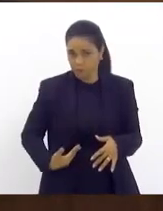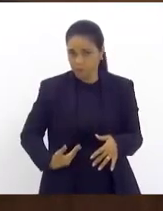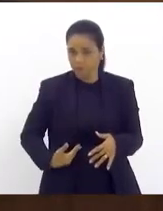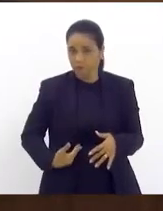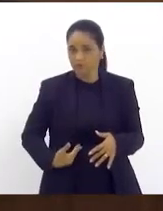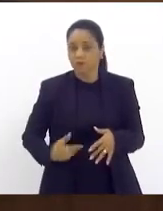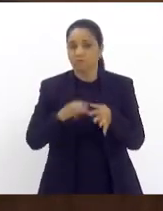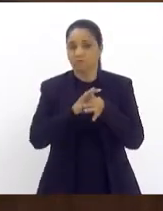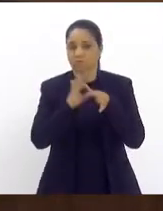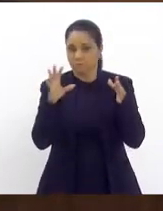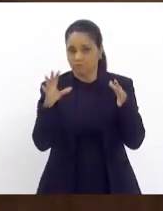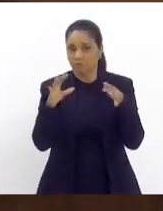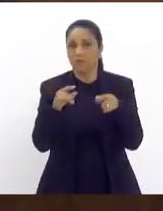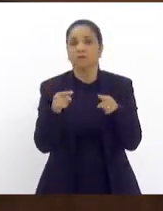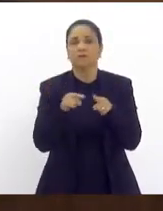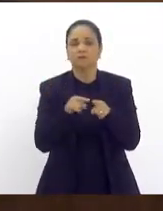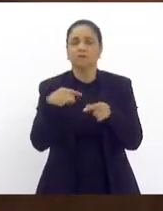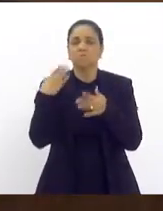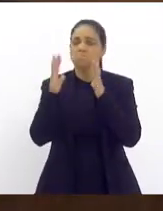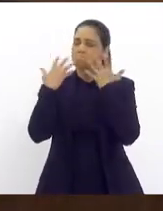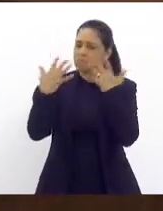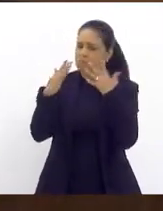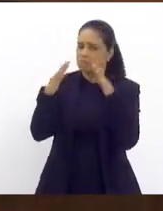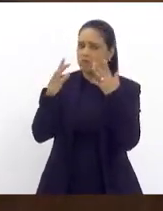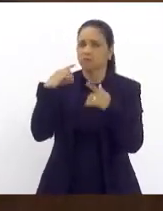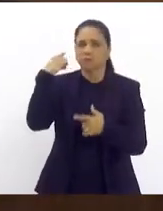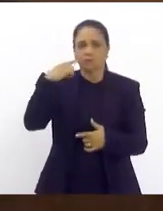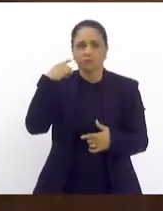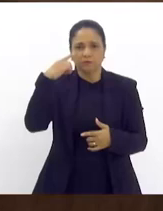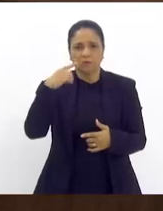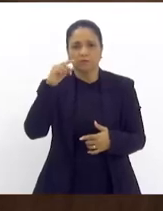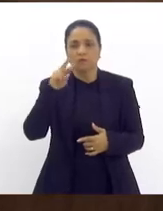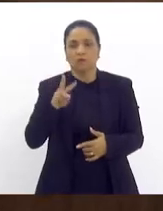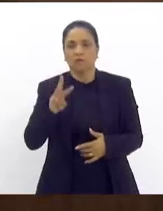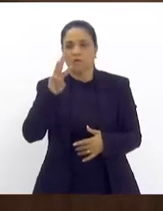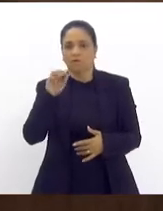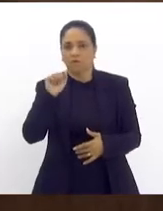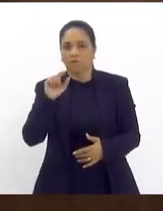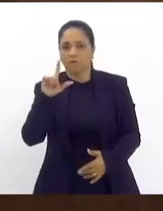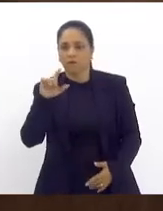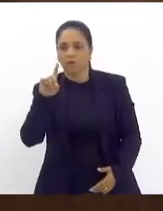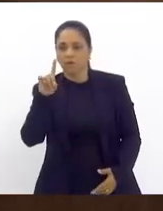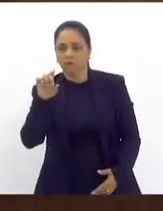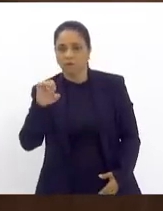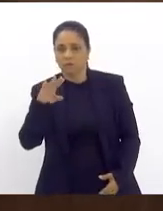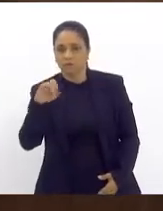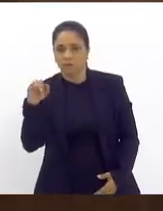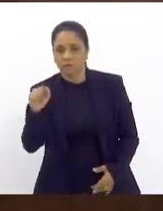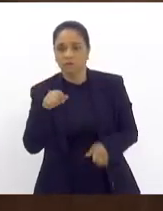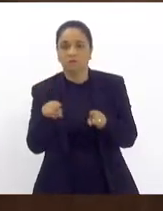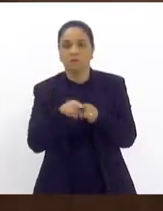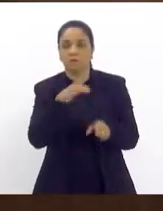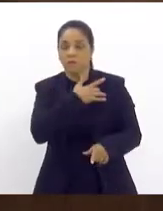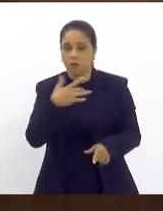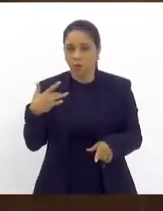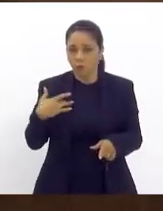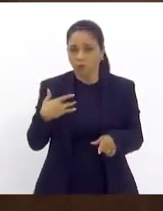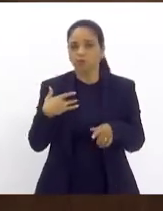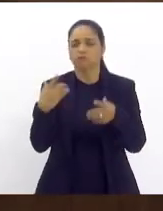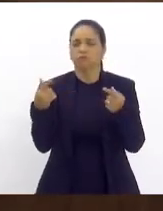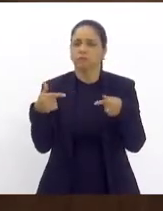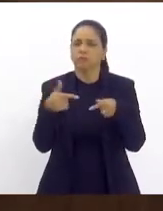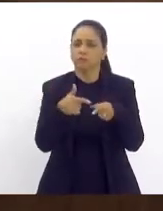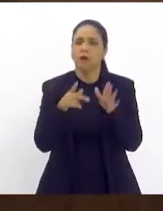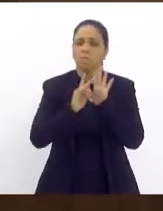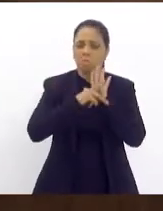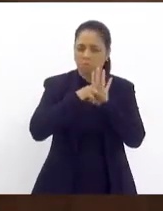parabenizar a iniciativa do deputado Valdeci da saúde que encaminhou para a audiência pública e foi imediatamente